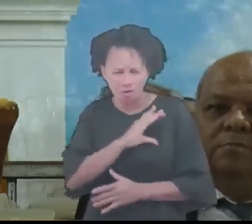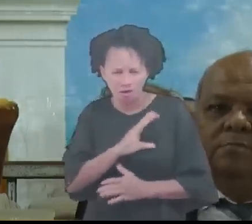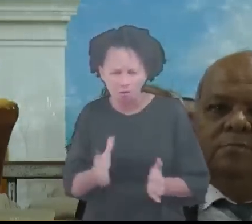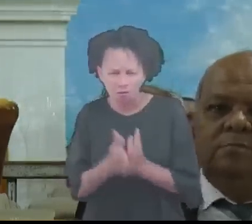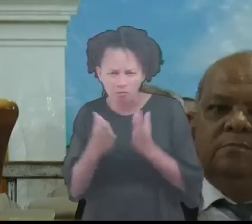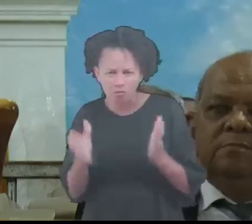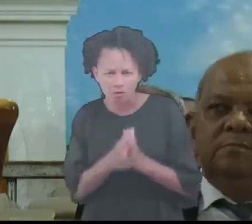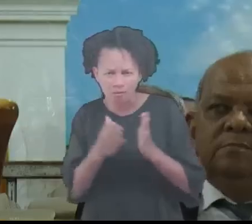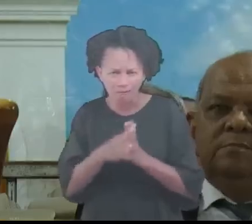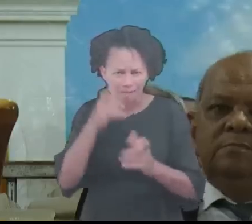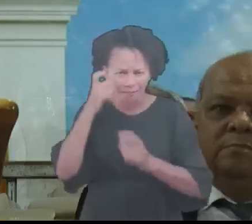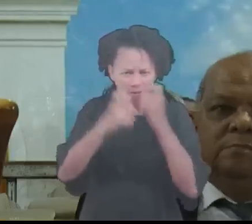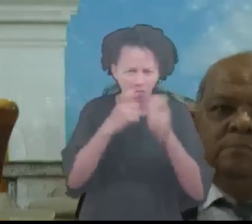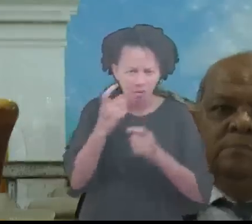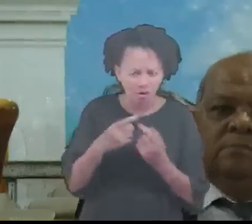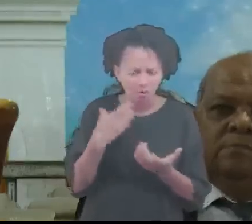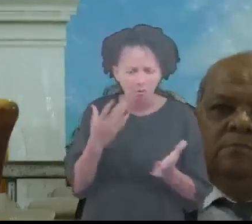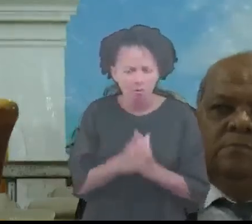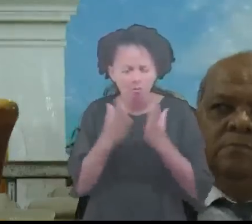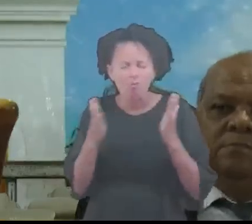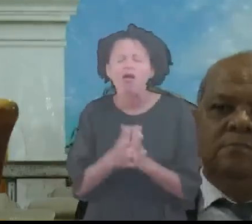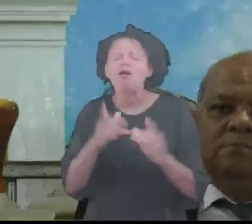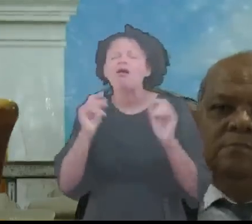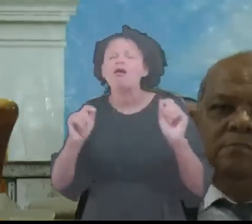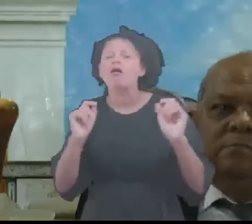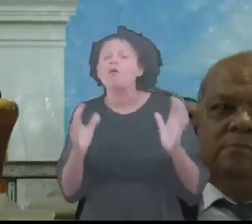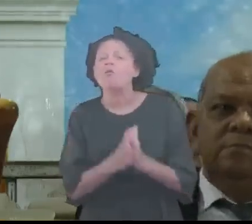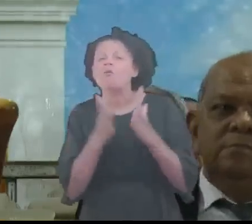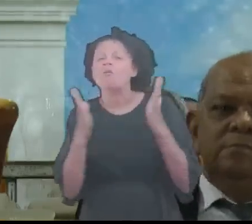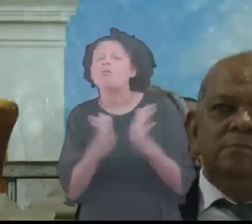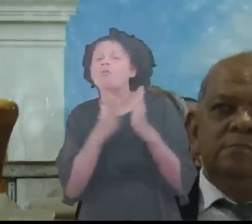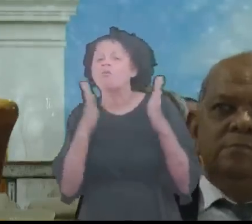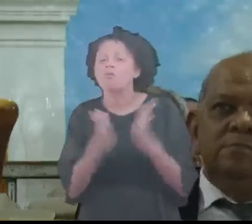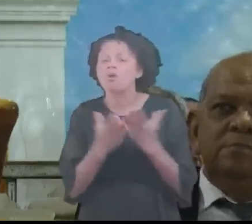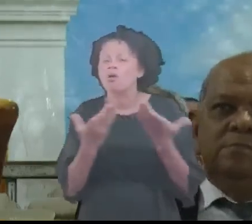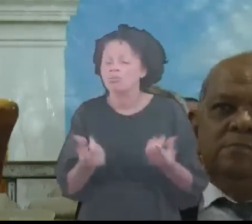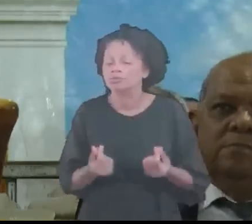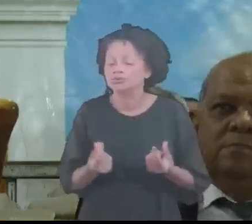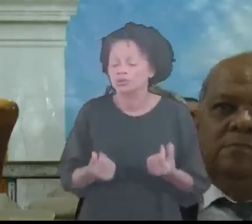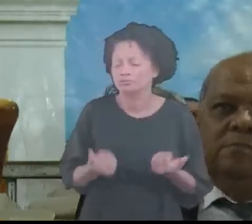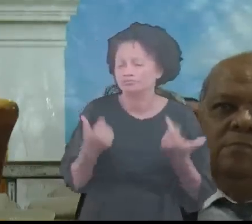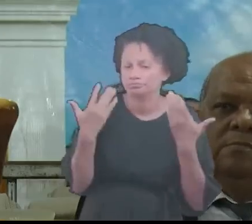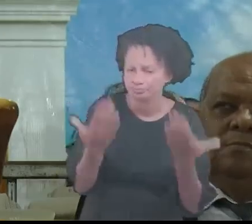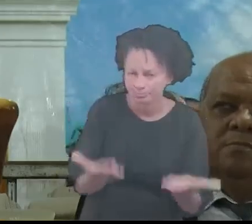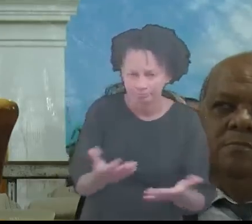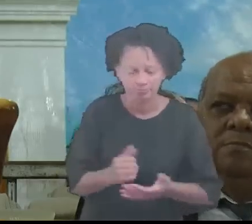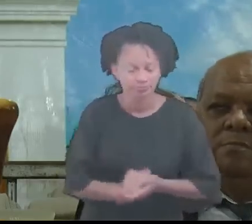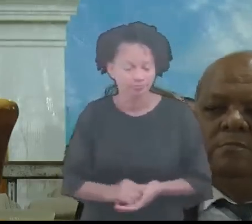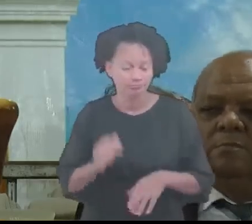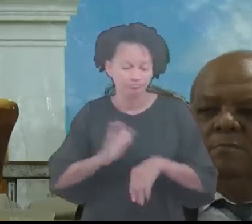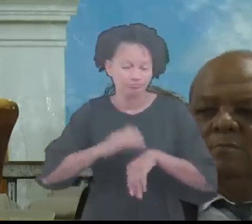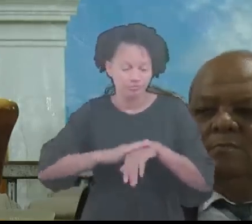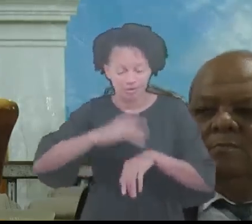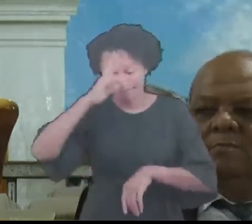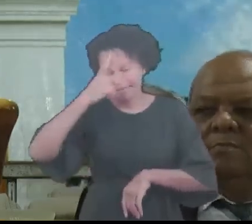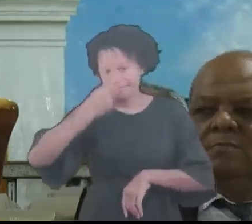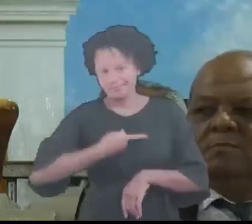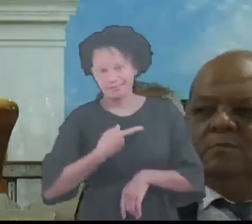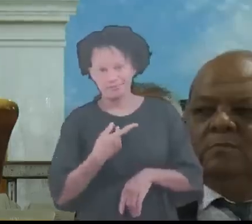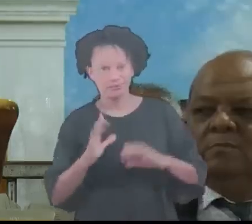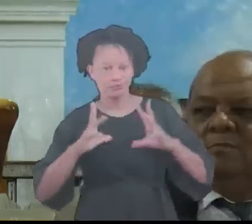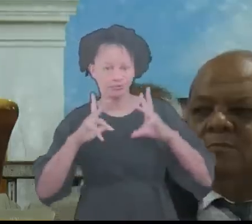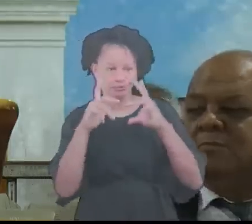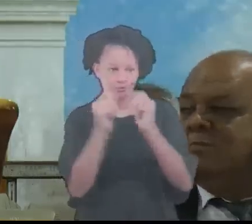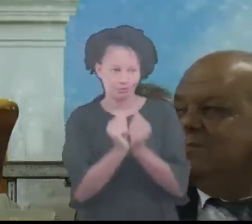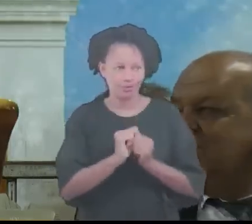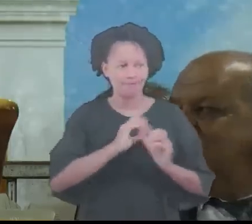Ele estava preocupado com os pobres? Quem era o pobre que ele estava atrás do dinheiro para dar? Quem era? Ele mesmo. Todo mundo